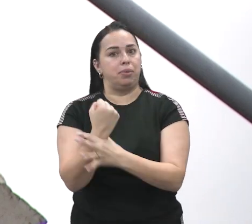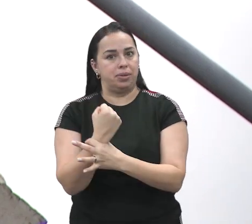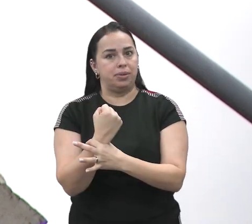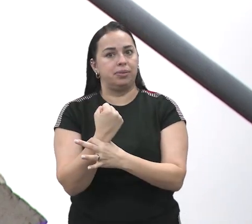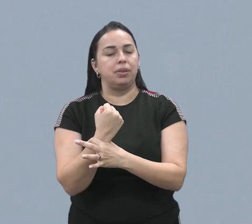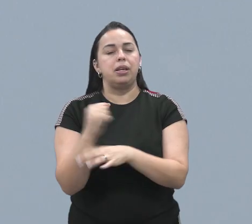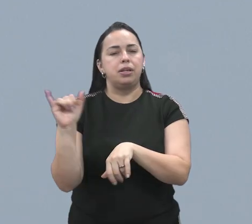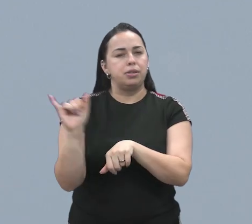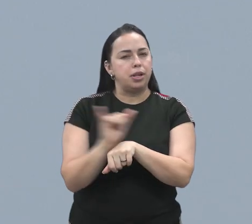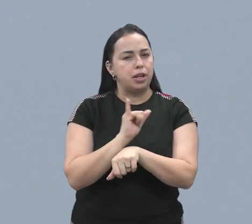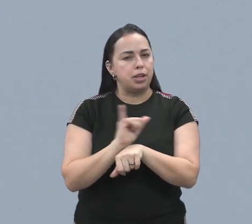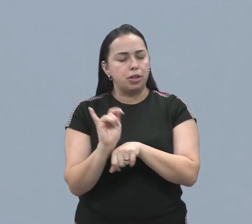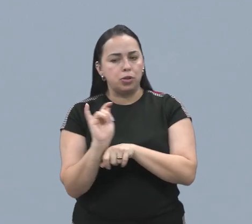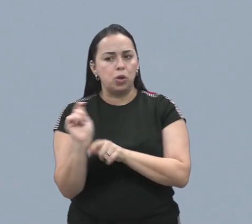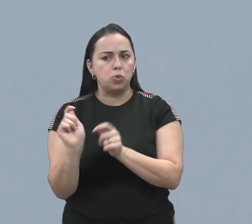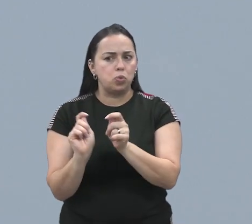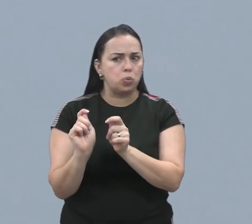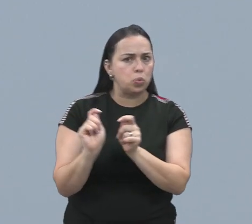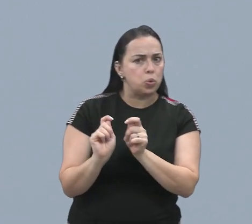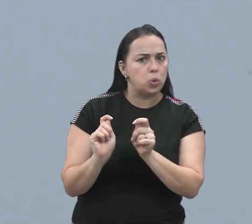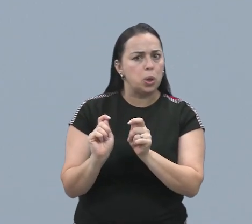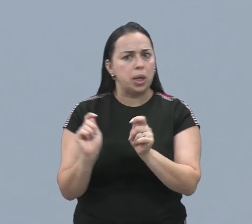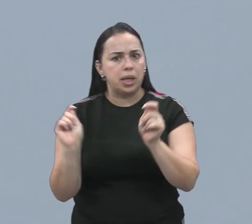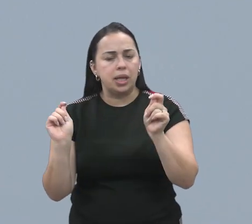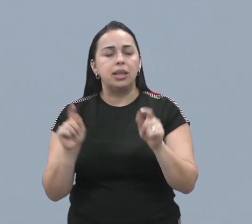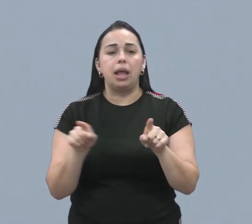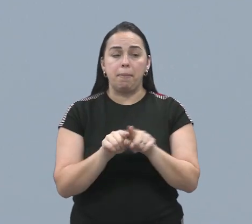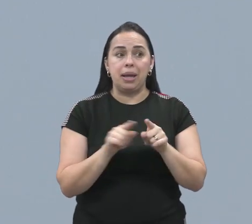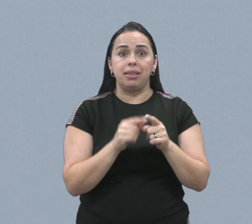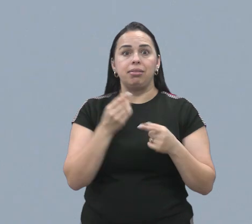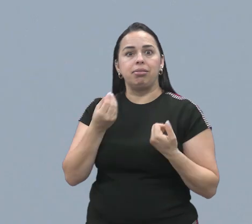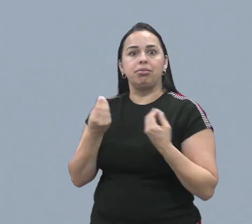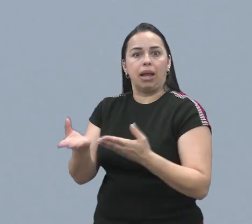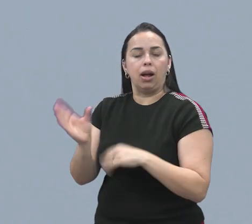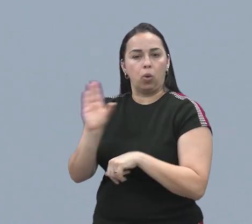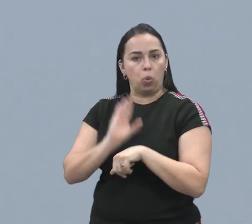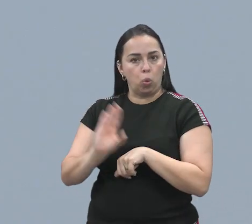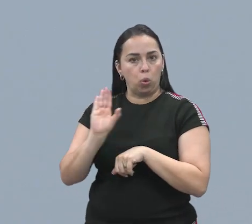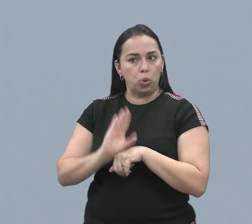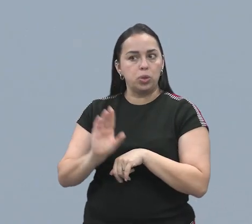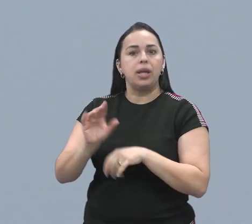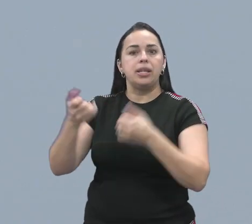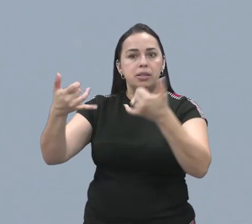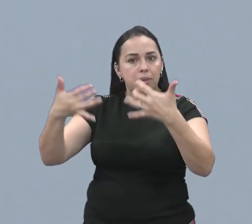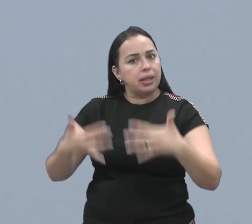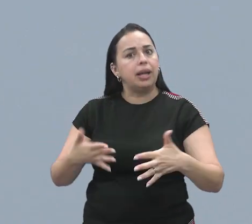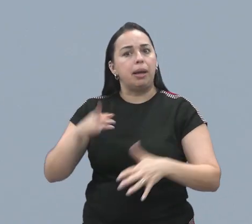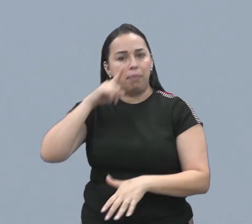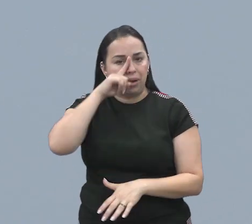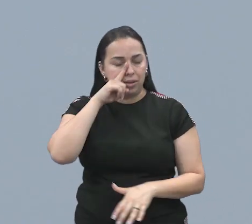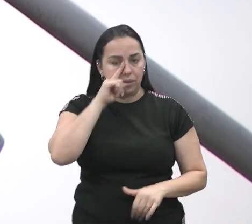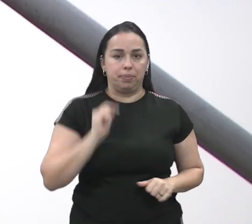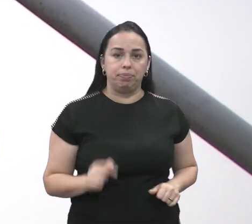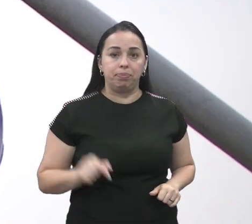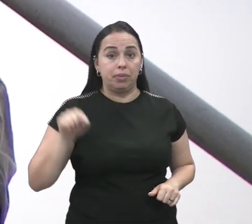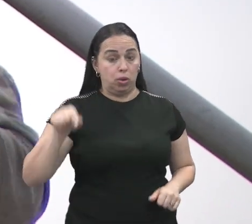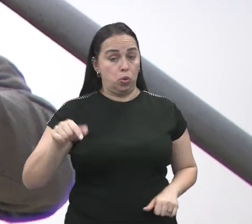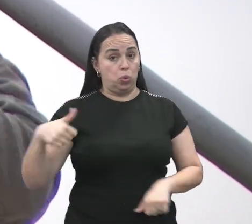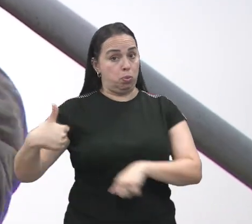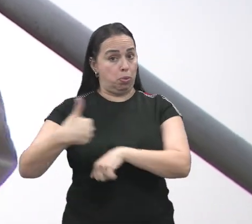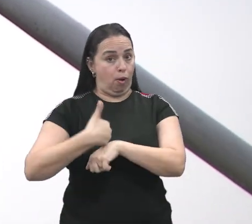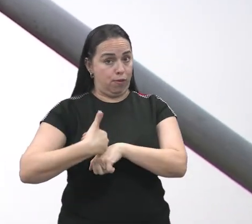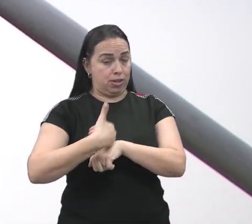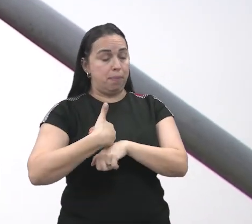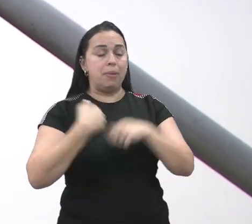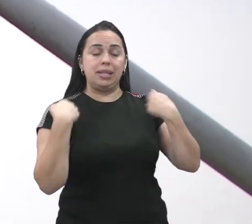para o trabalho, tomar medidas de controle e prevenção e capacitar os funcionários quanto aos perigos. Já os